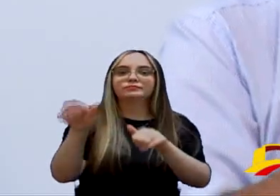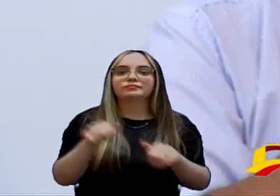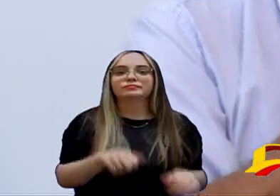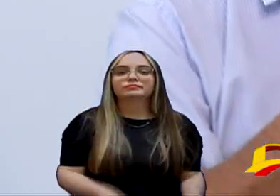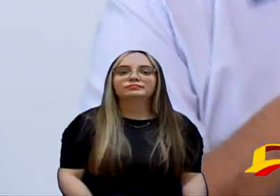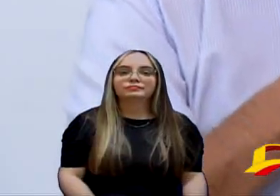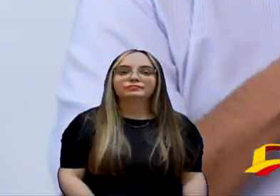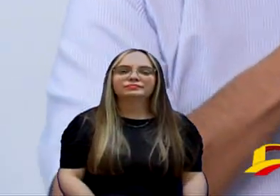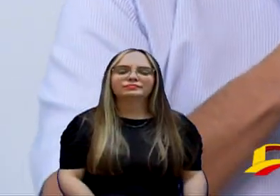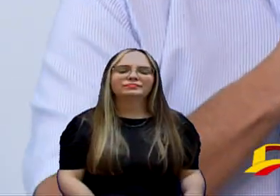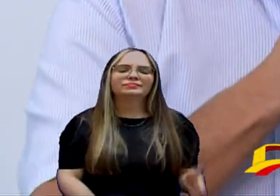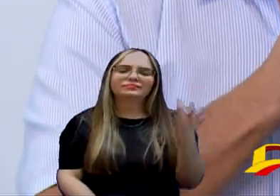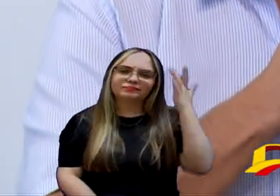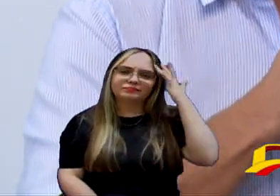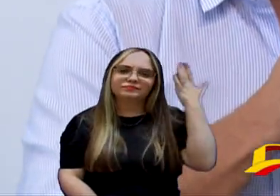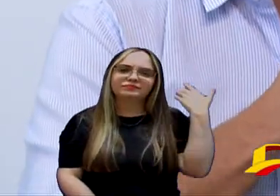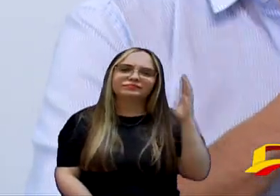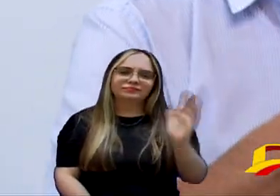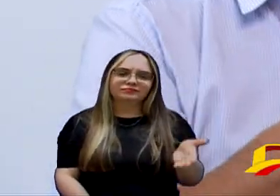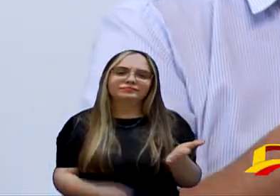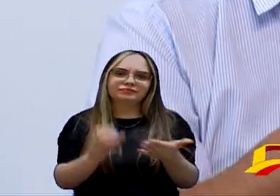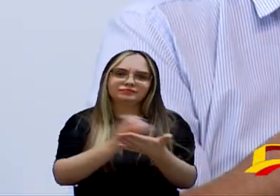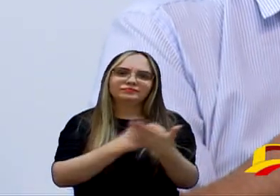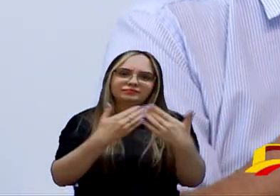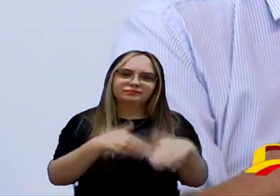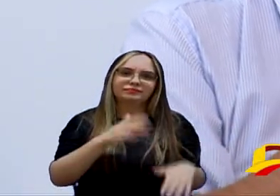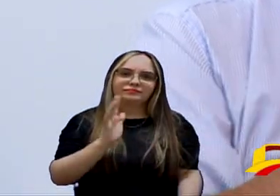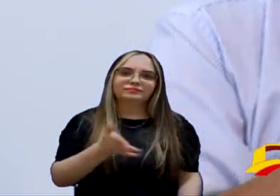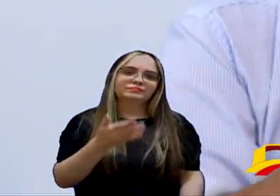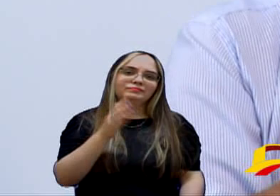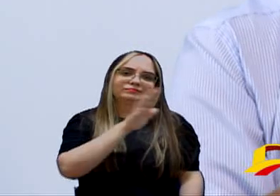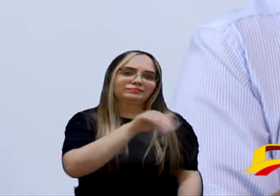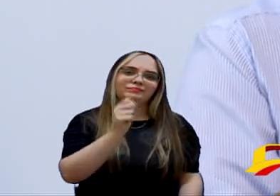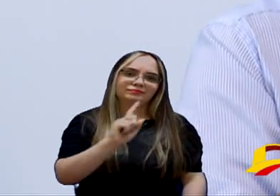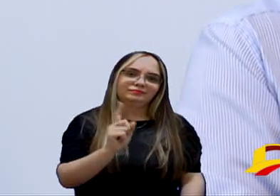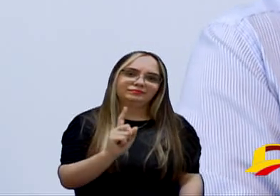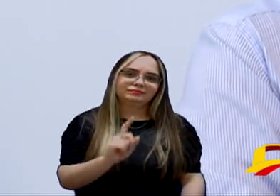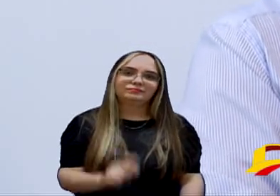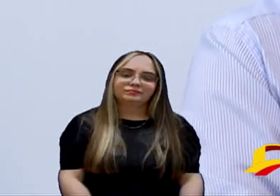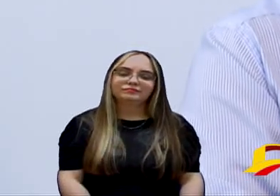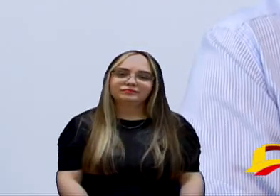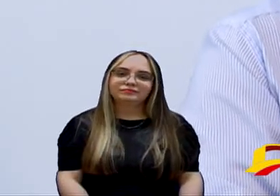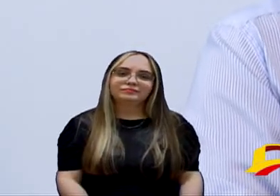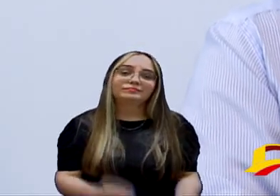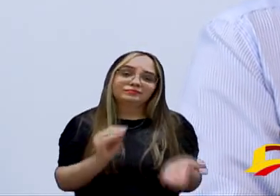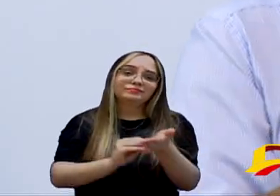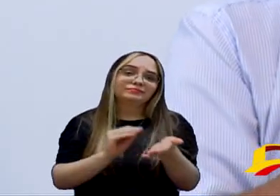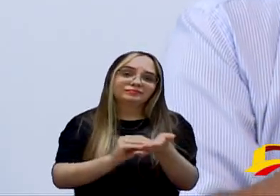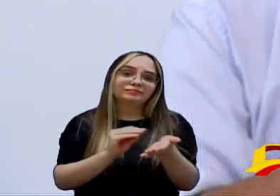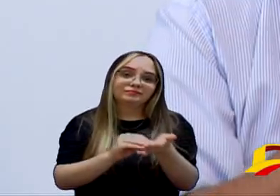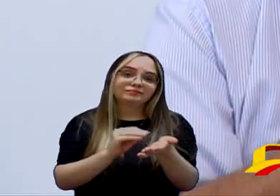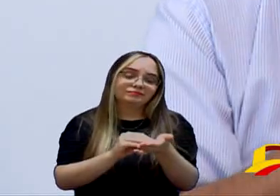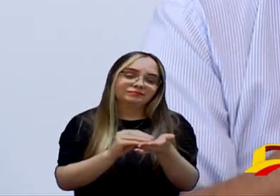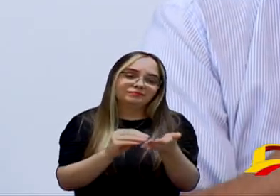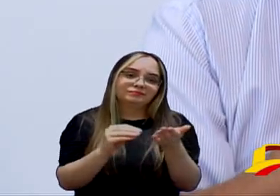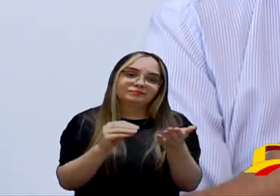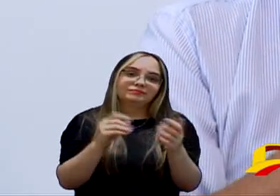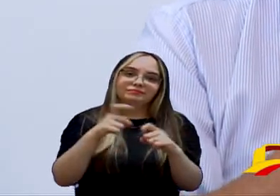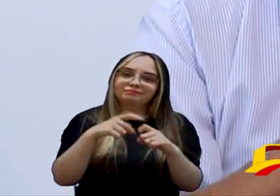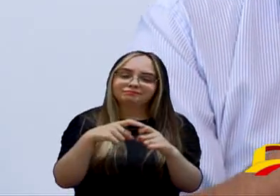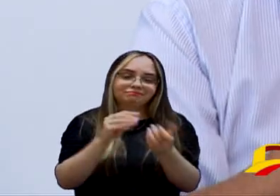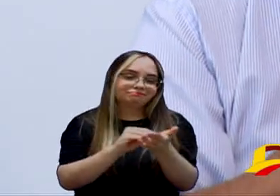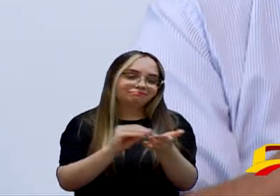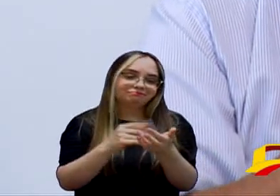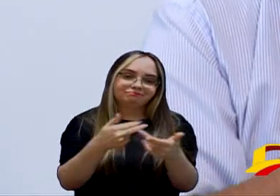a como que se diz ou concurso e não chamou tá faltando atendente é por falta de de de de médico